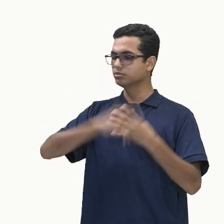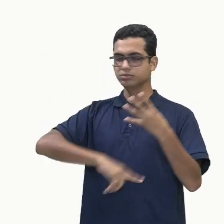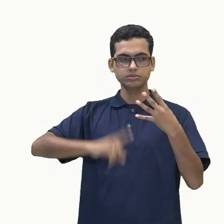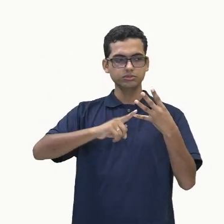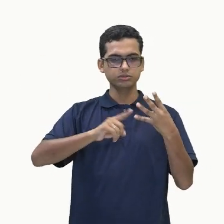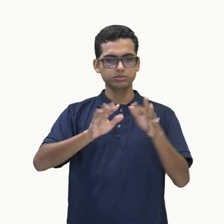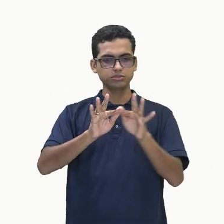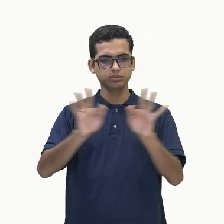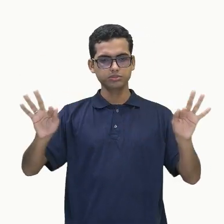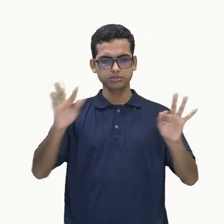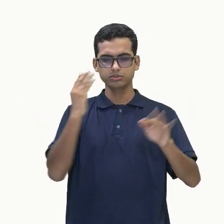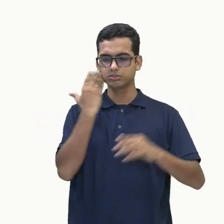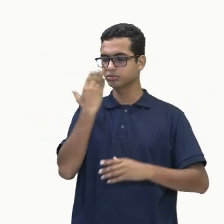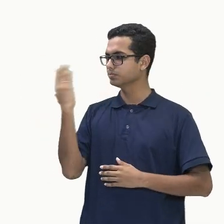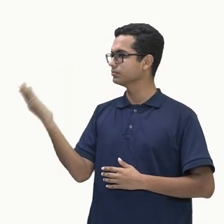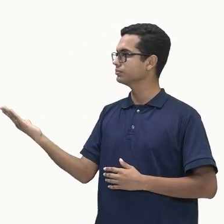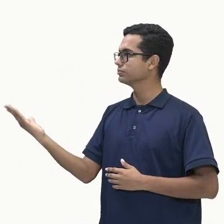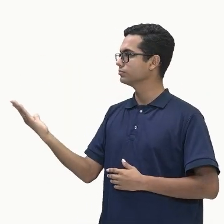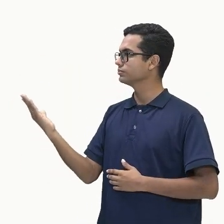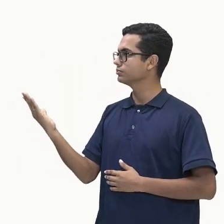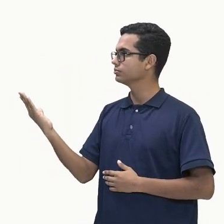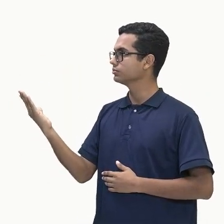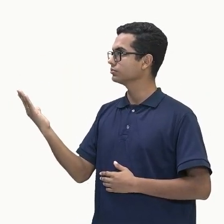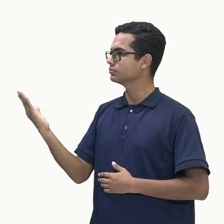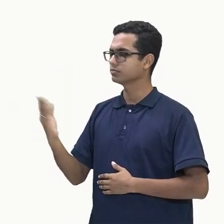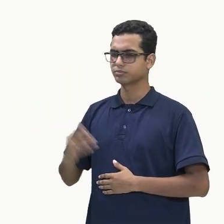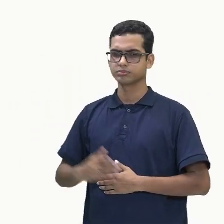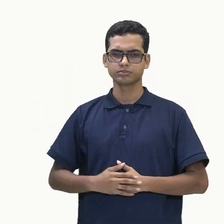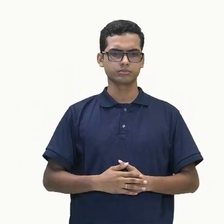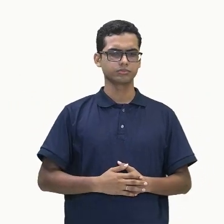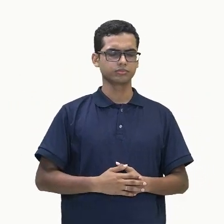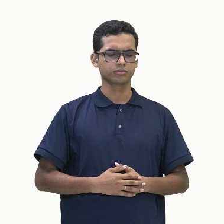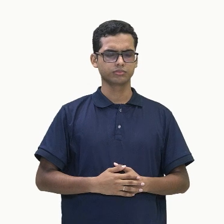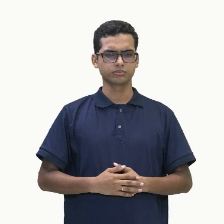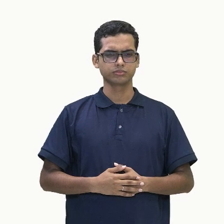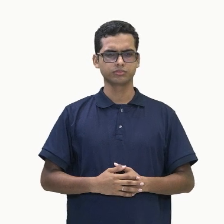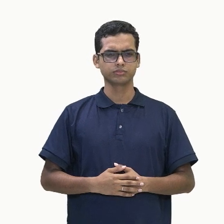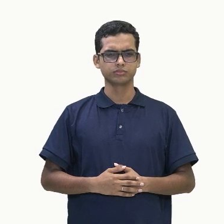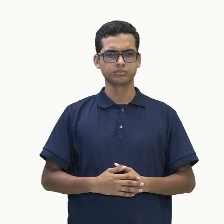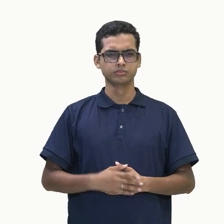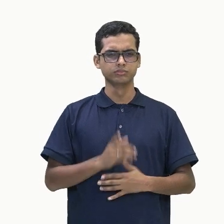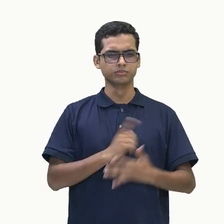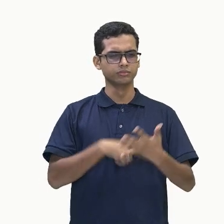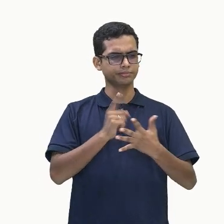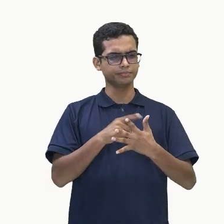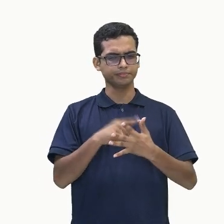What is she doing? What is she doing?